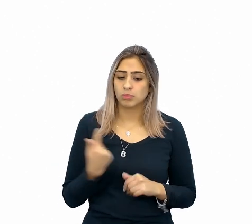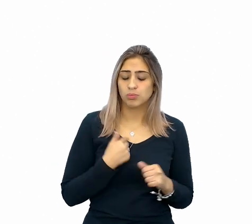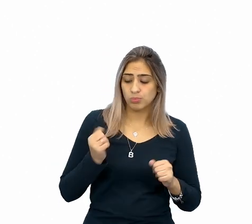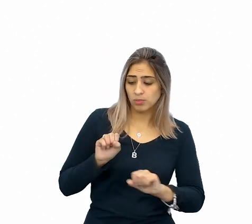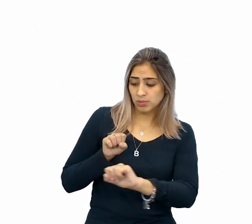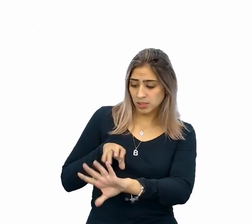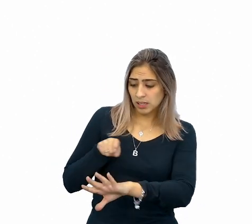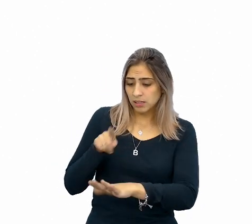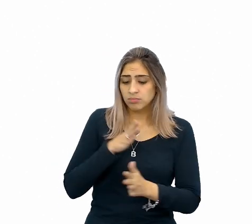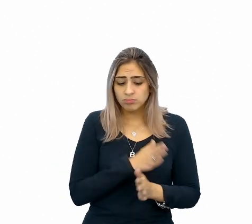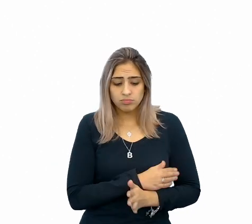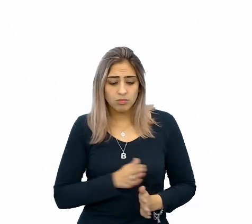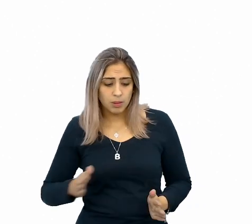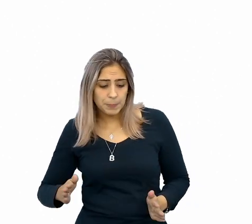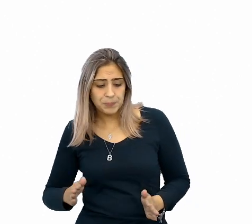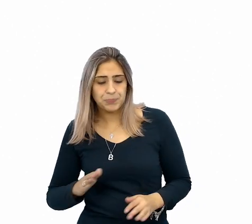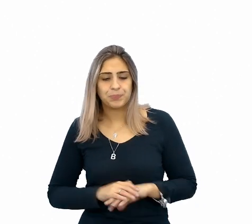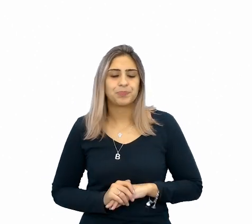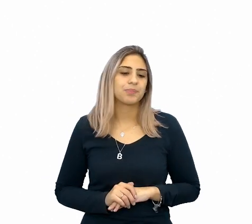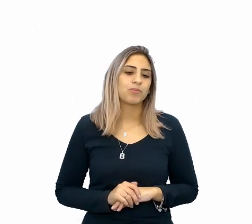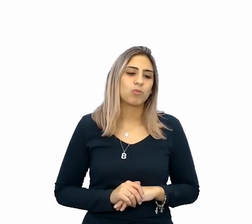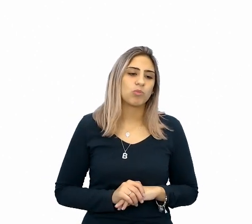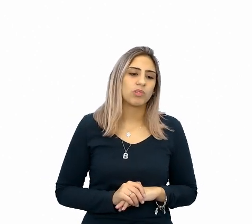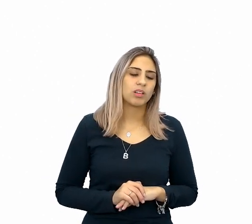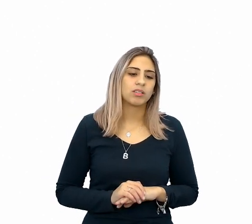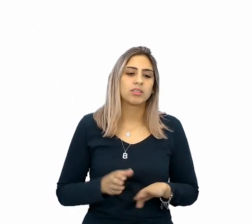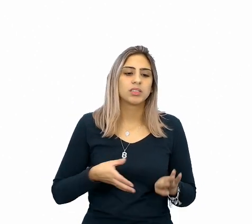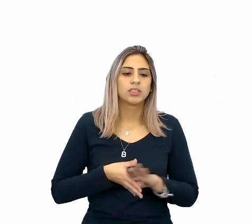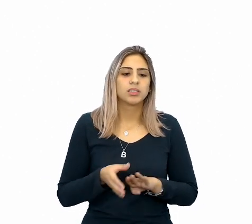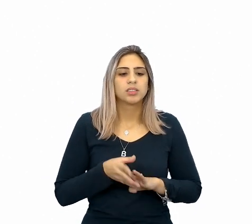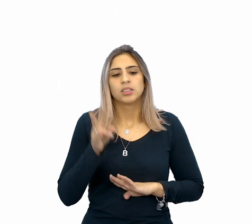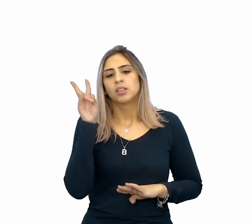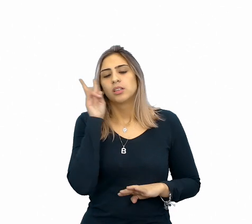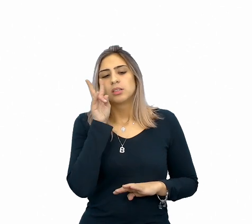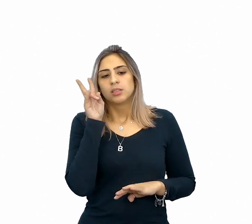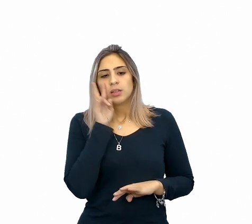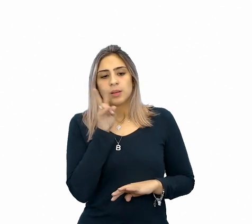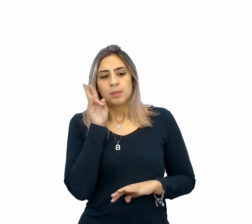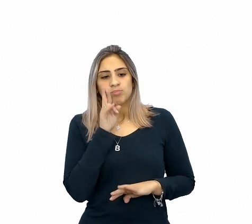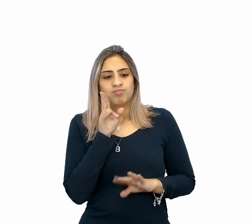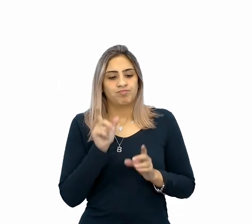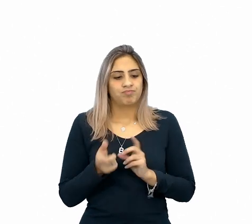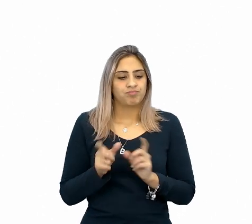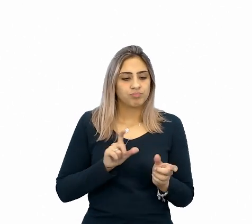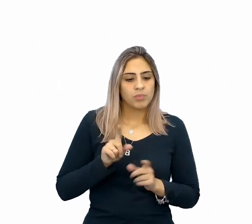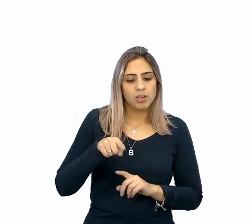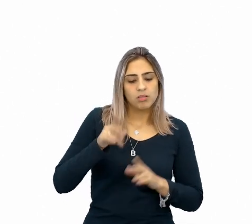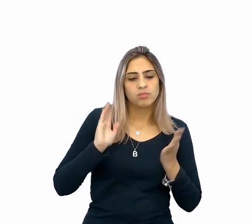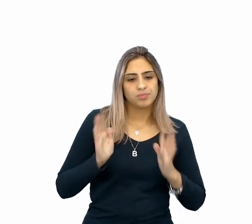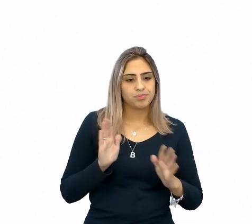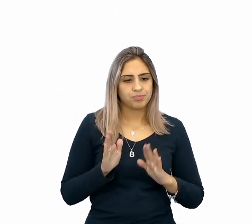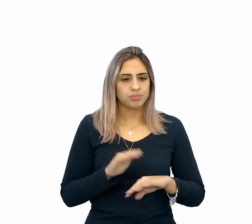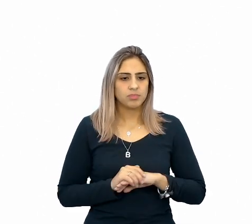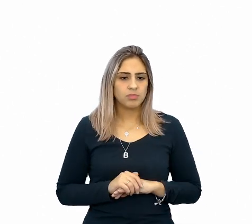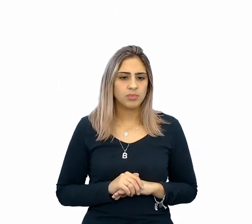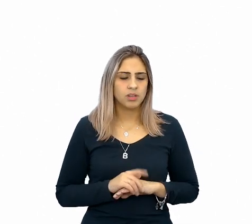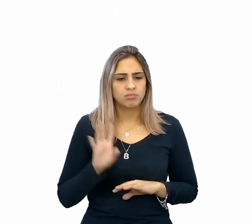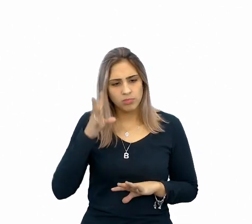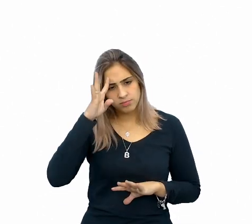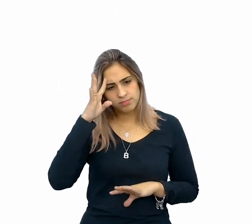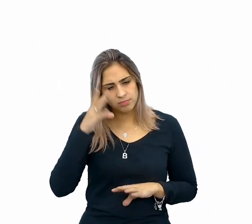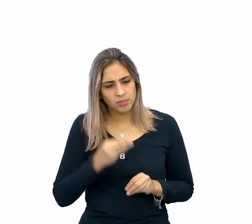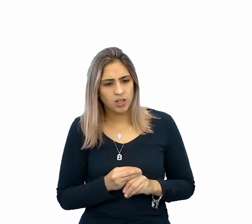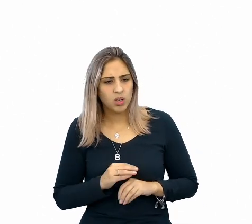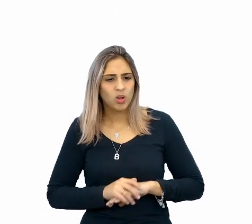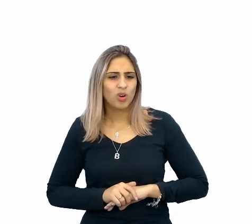ensinar esses procedimentos e auxiliá-los a relembrar as regularidades que eles já compreendem? Então,